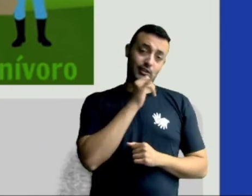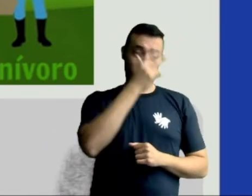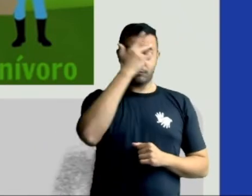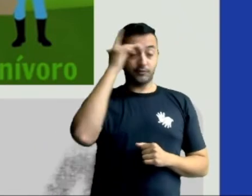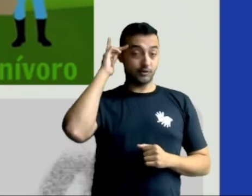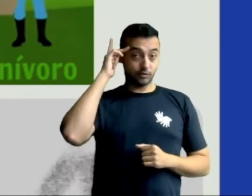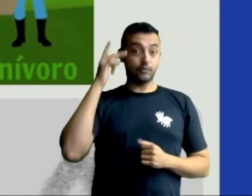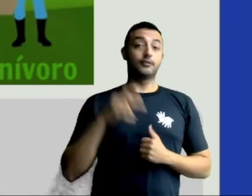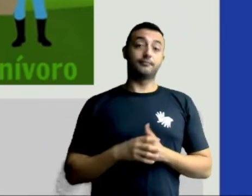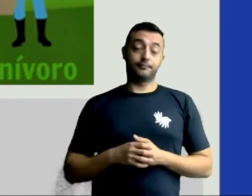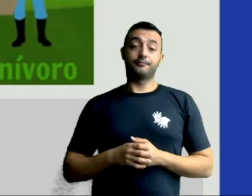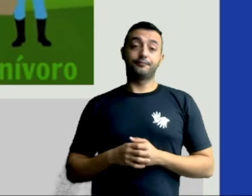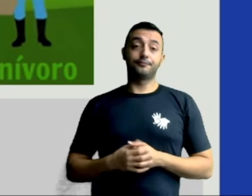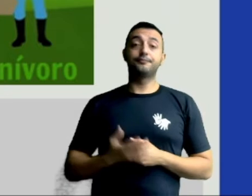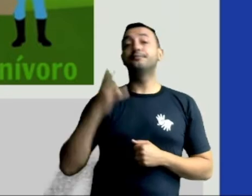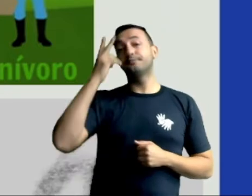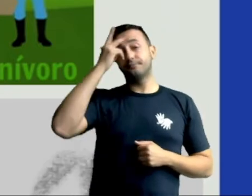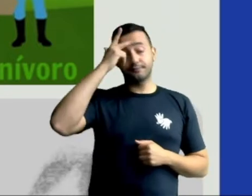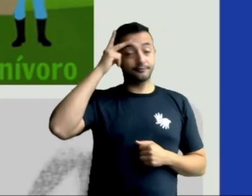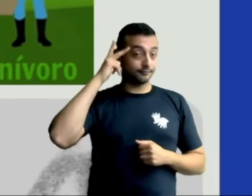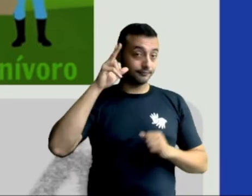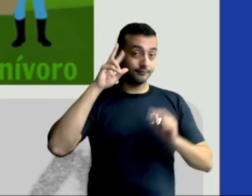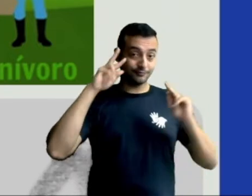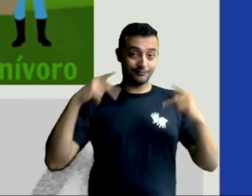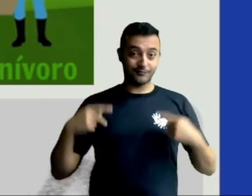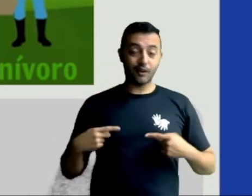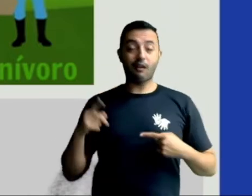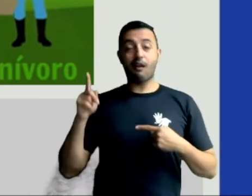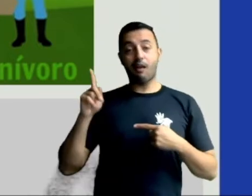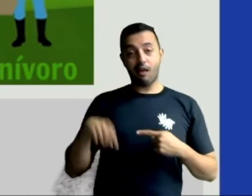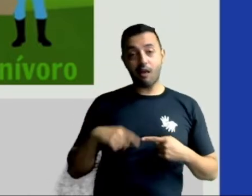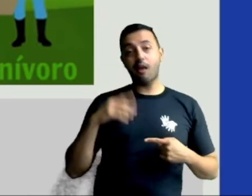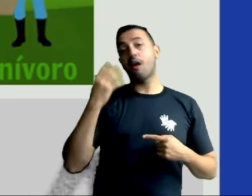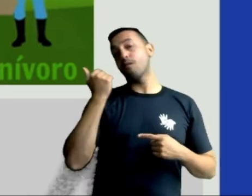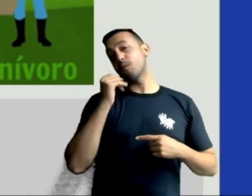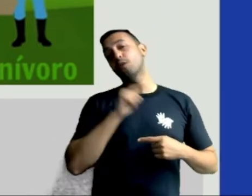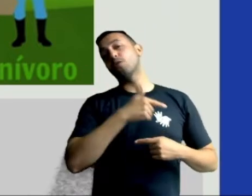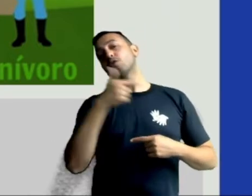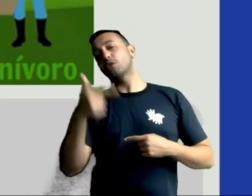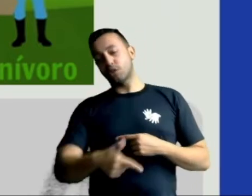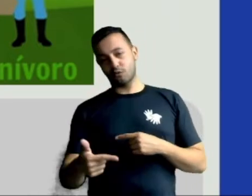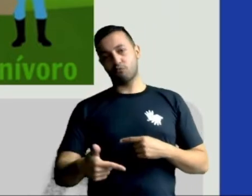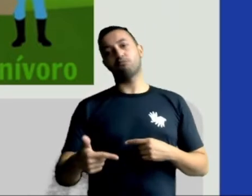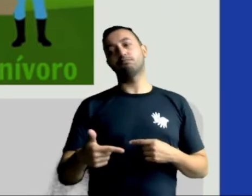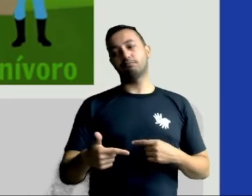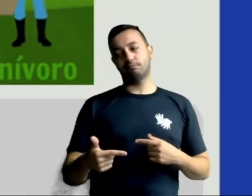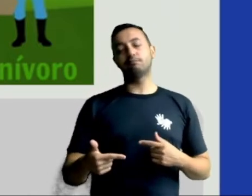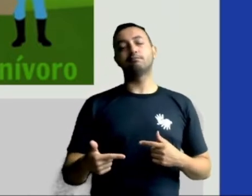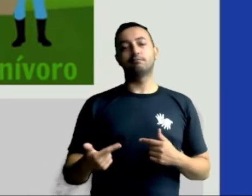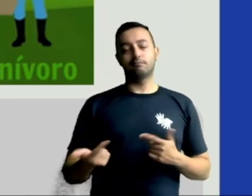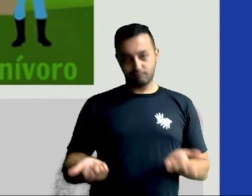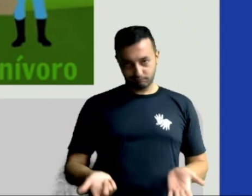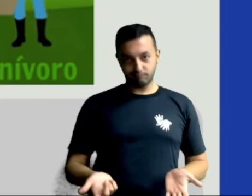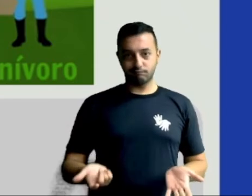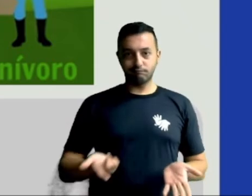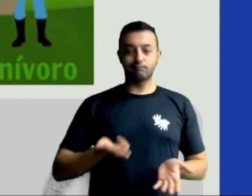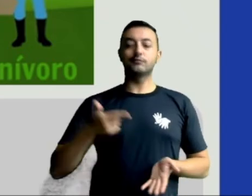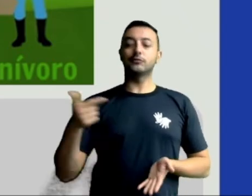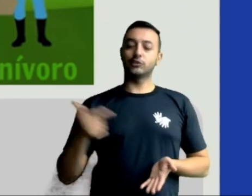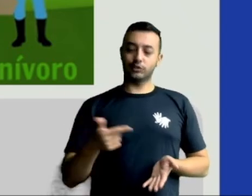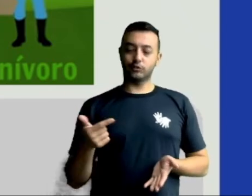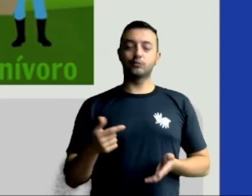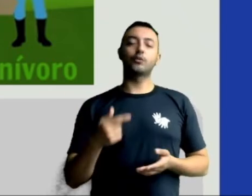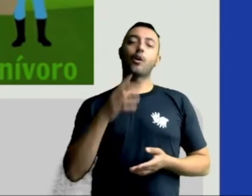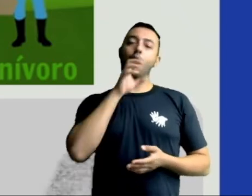homem. O homem é chamado de consumidor secundário, porque na cadeia alimentar ele é o segundo a se alimentar de